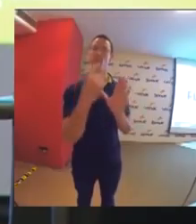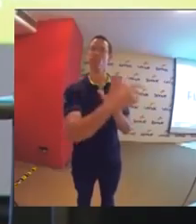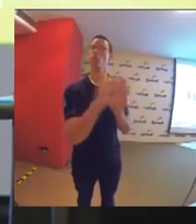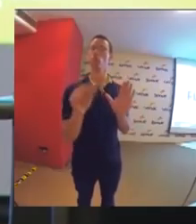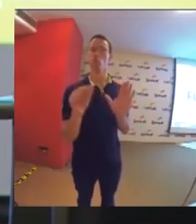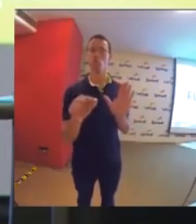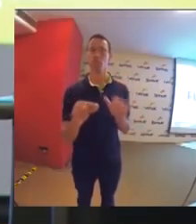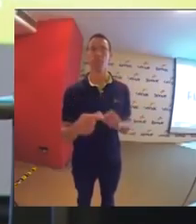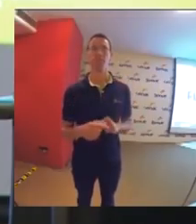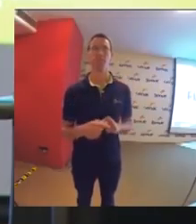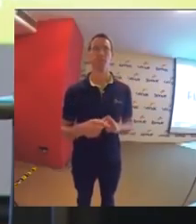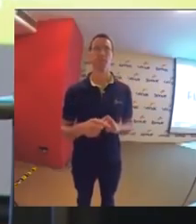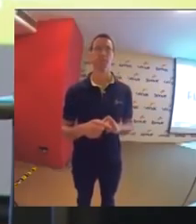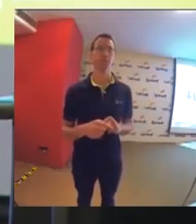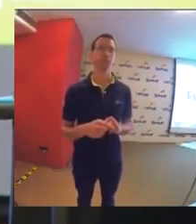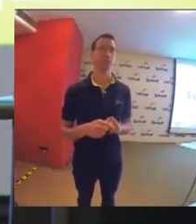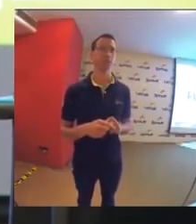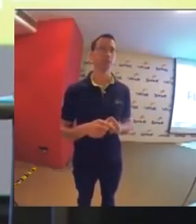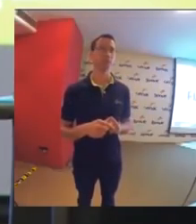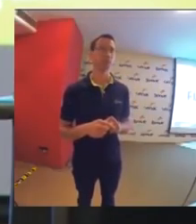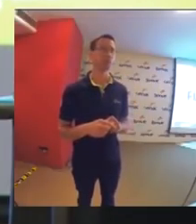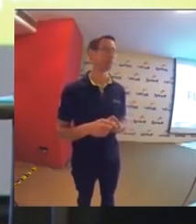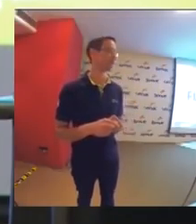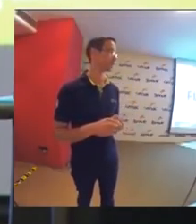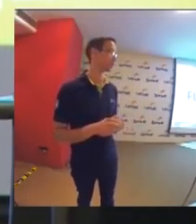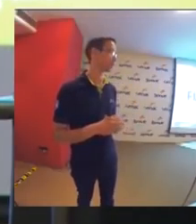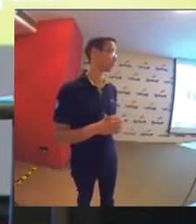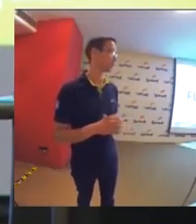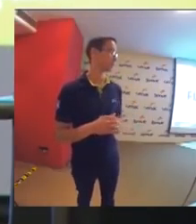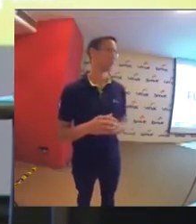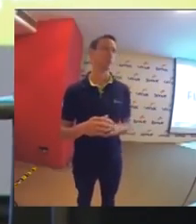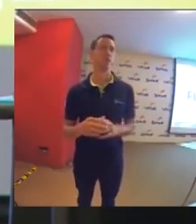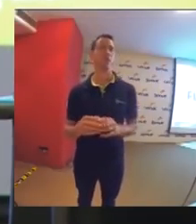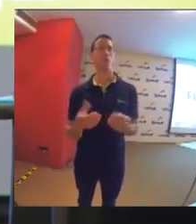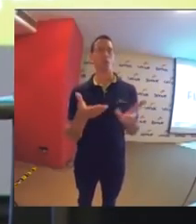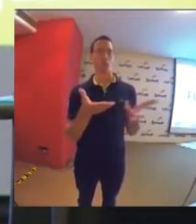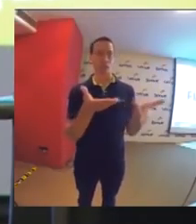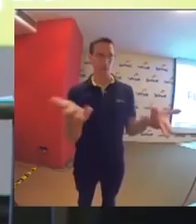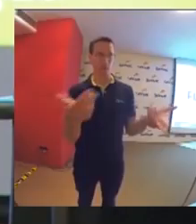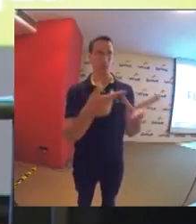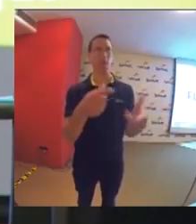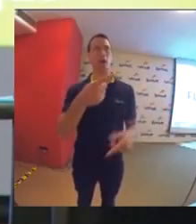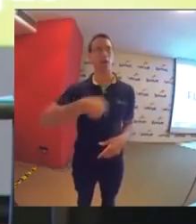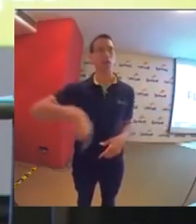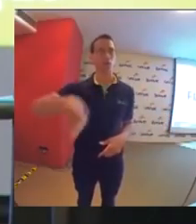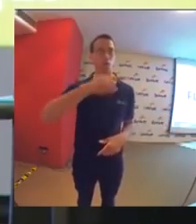FEBEM fizeram este viveiro e oferecem-no à nossa Escola da Ponte.